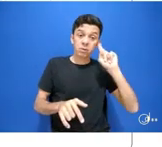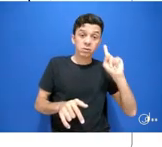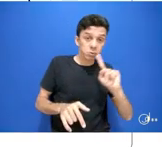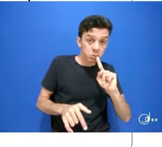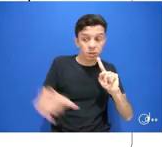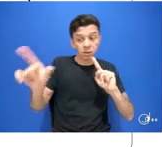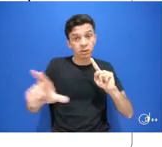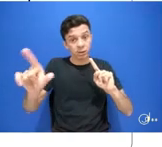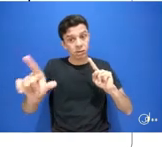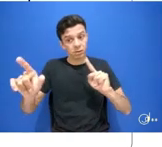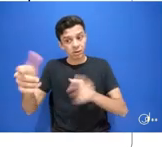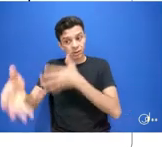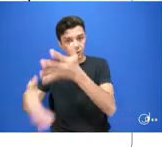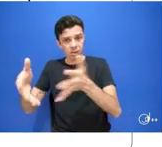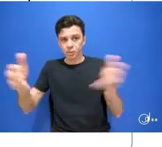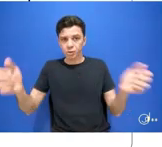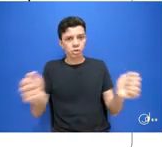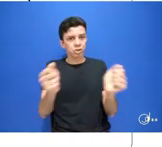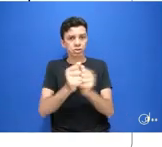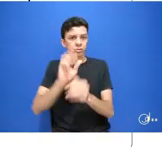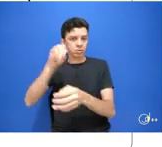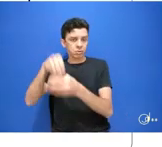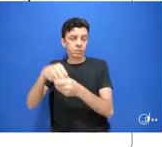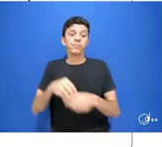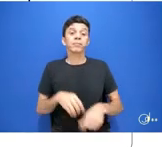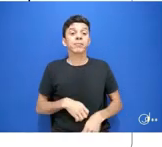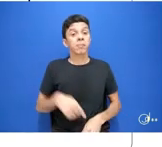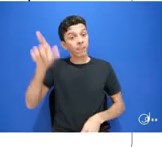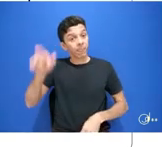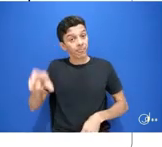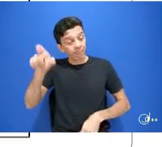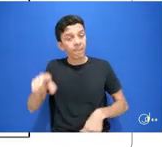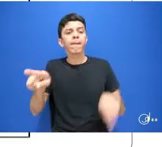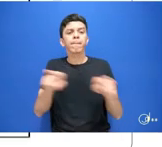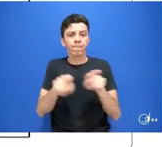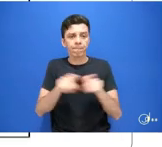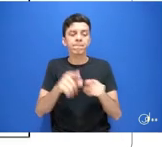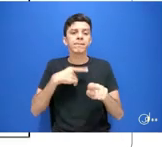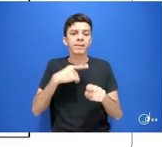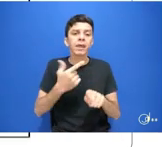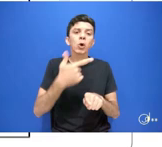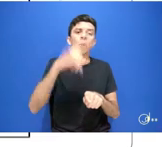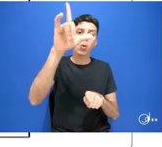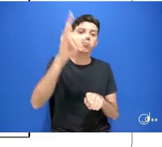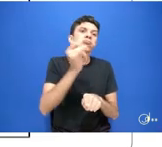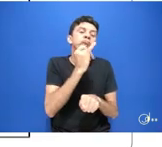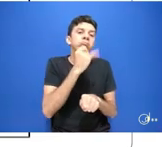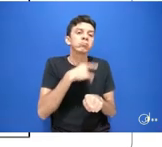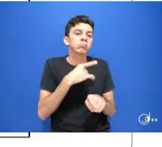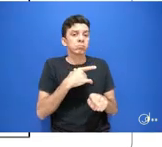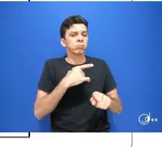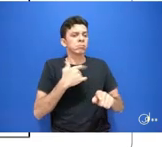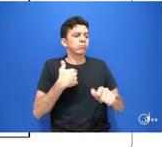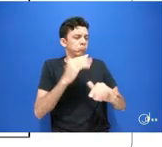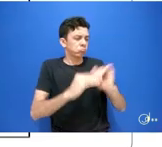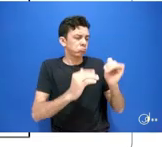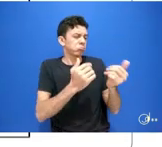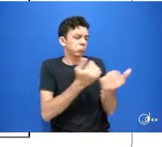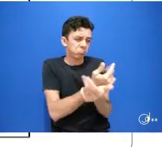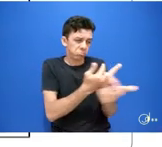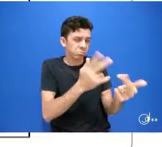pela literatura em libras. Além disso, ainda engloba as demais produções literárias produzidas por integrantes